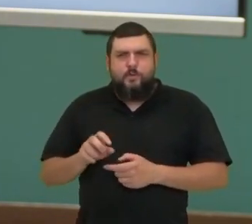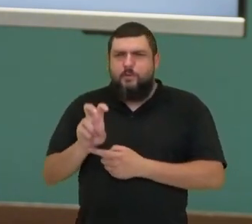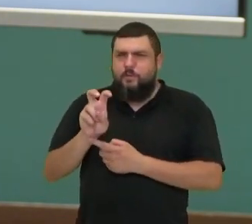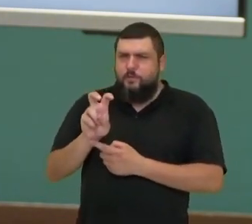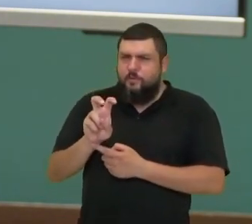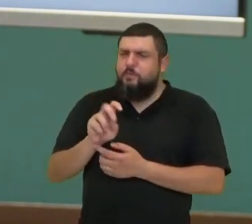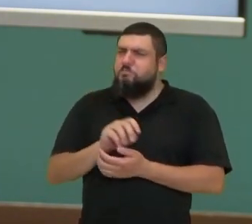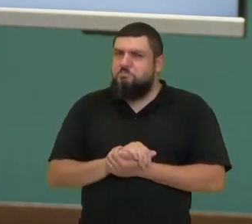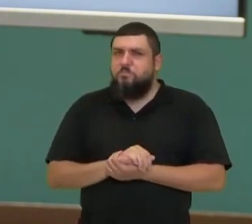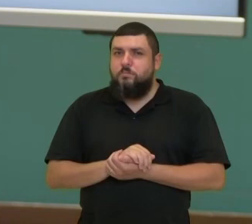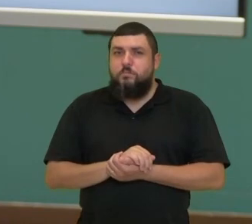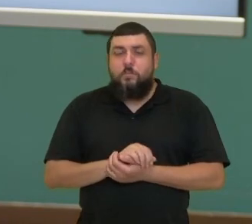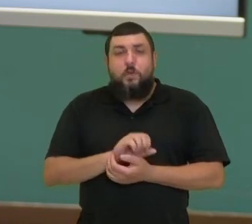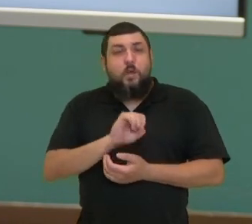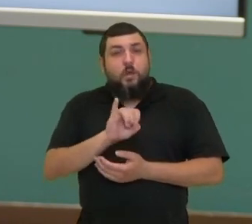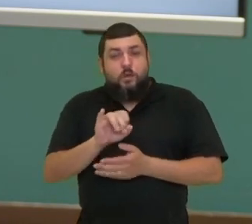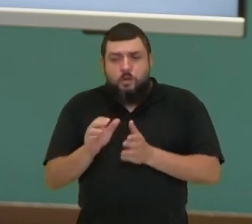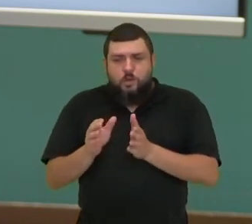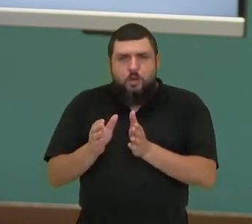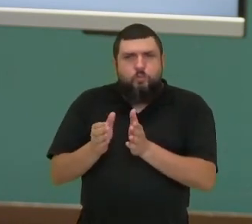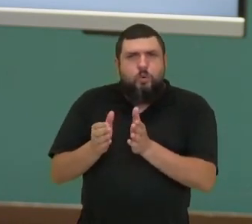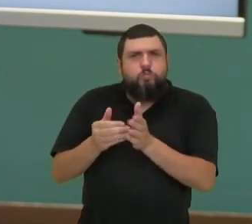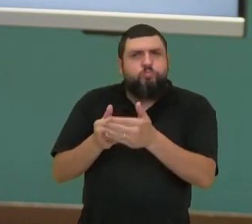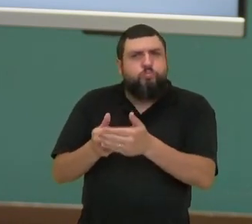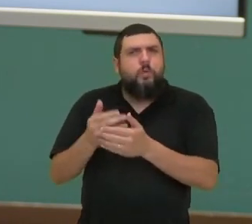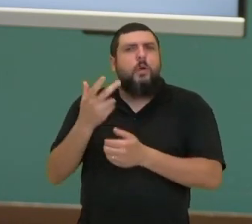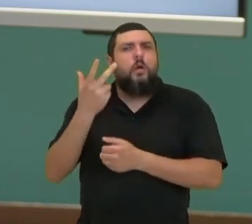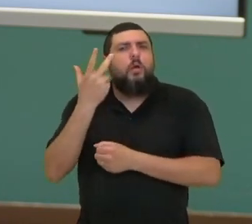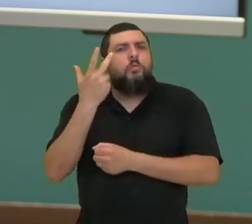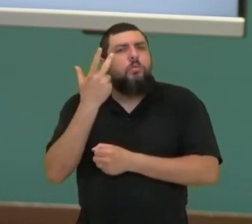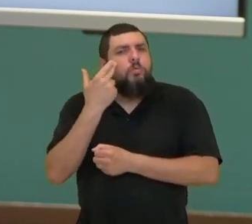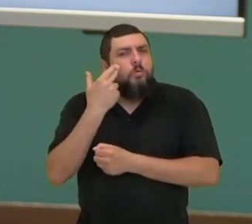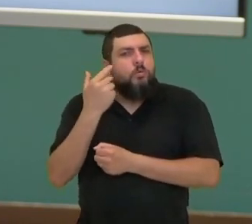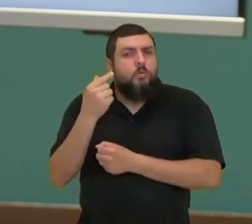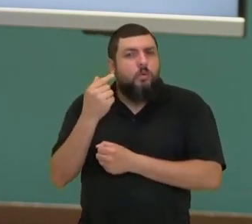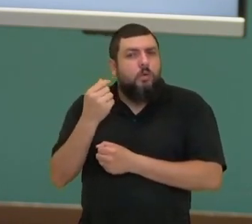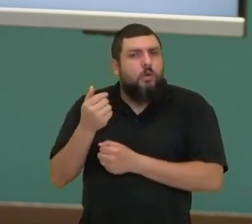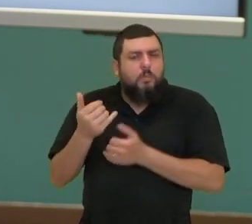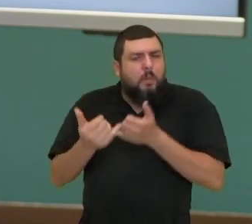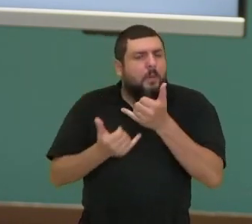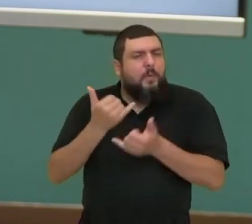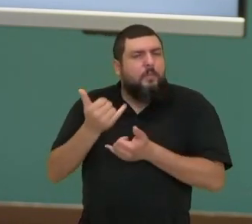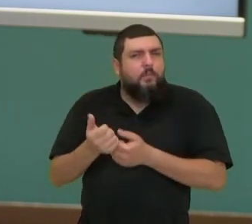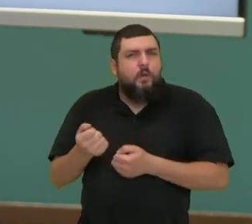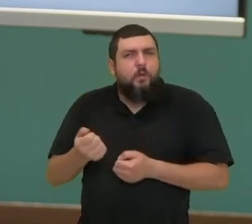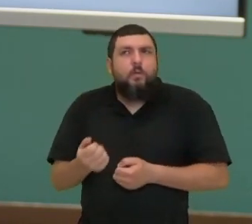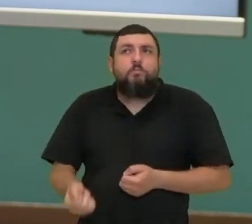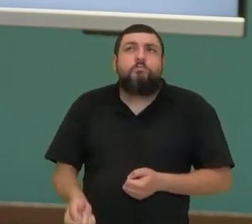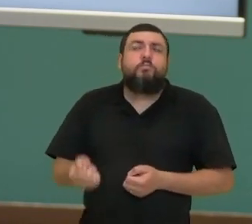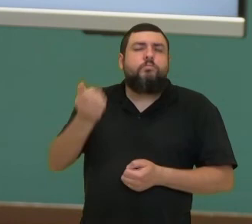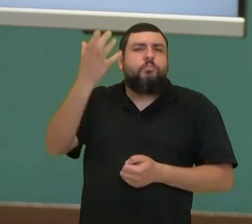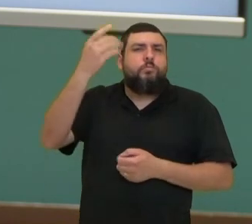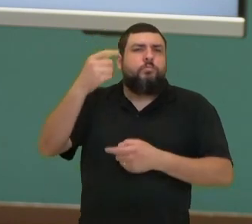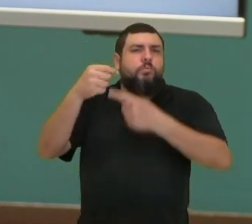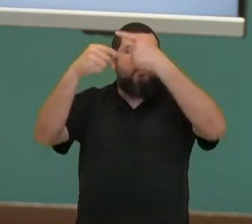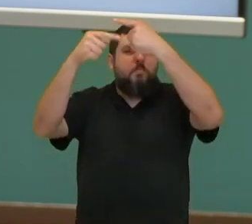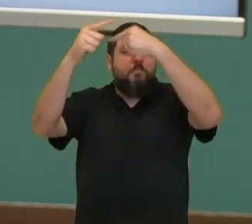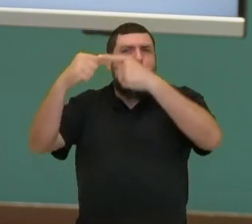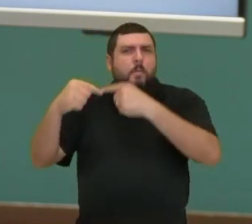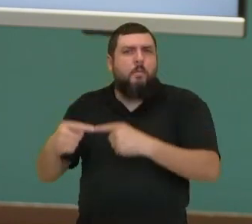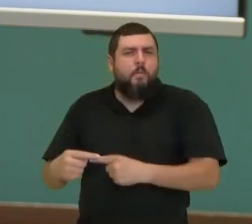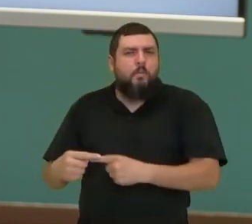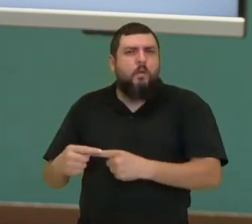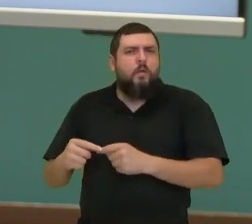pegar o dado, um dado convencional, em forma de cubo, com 6 lados, ele joga para cima,